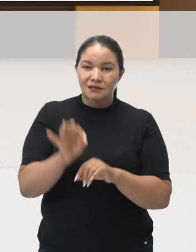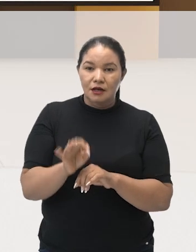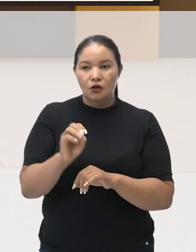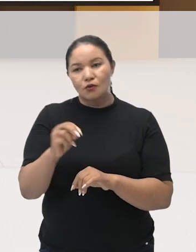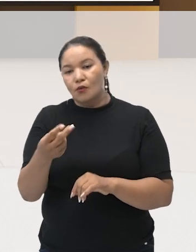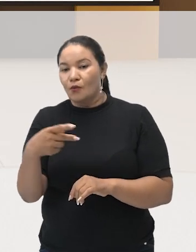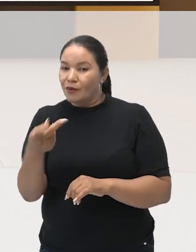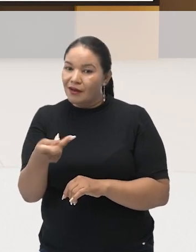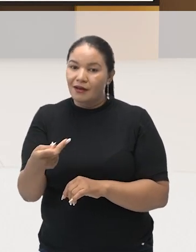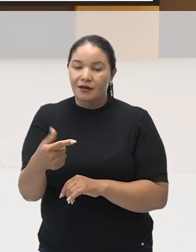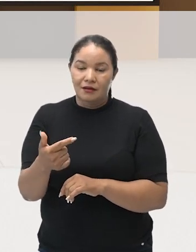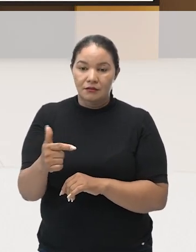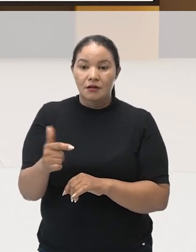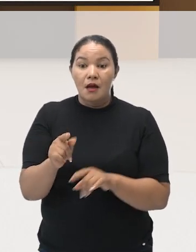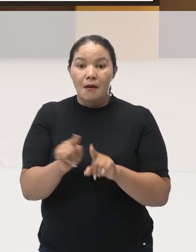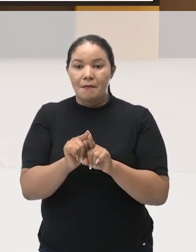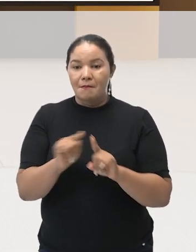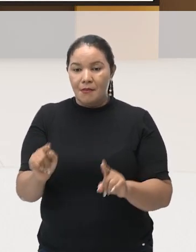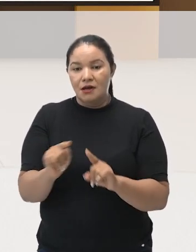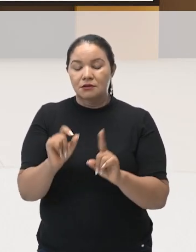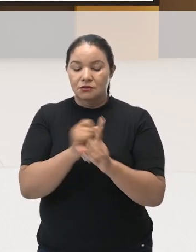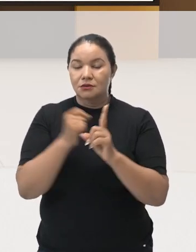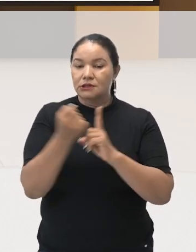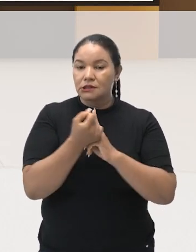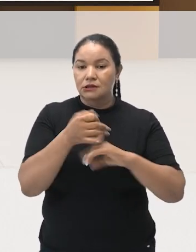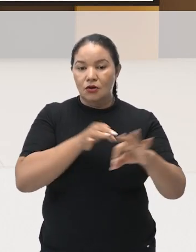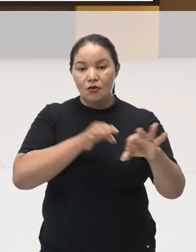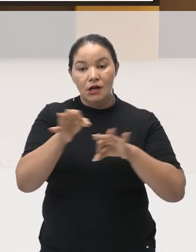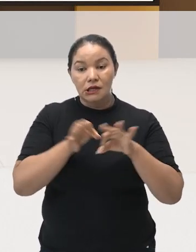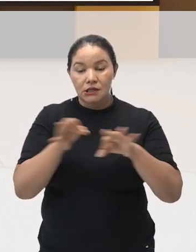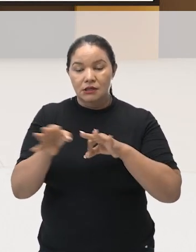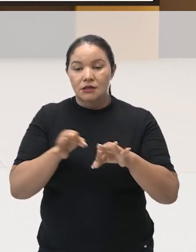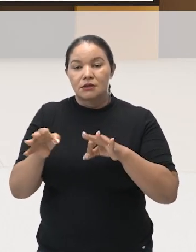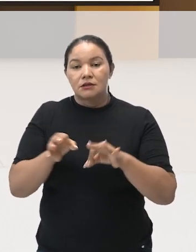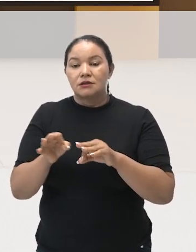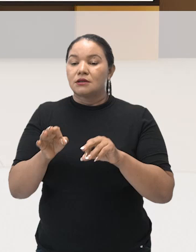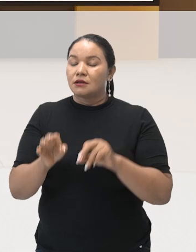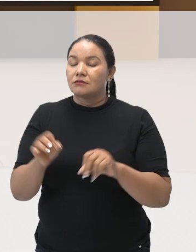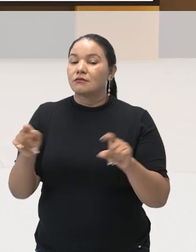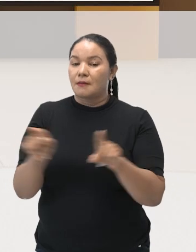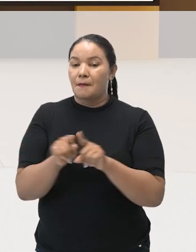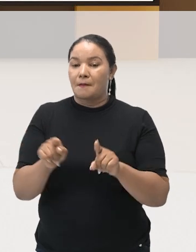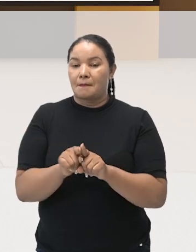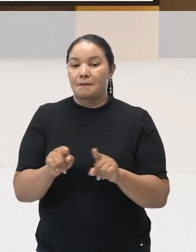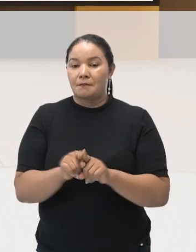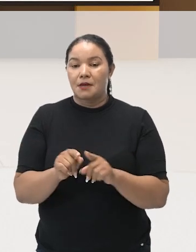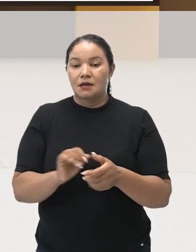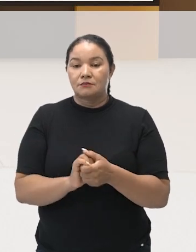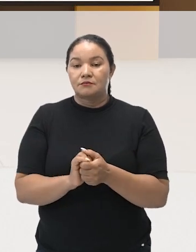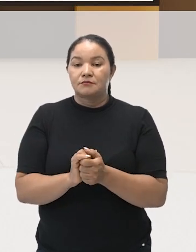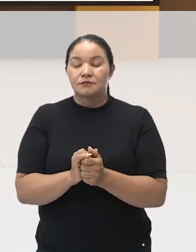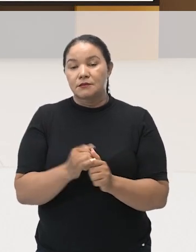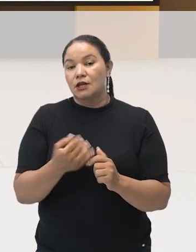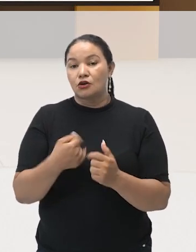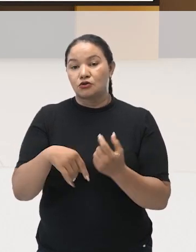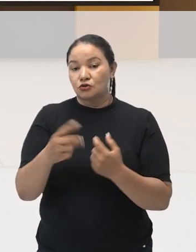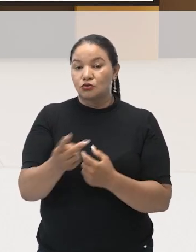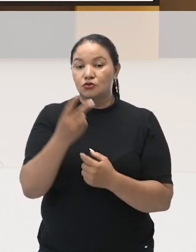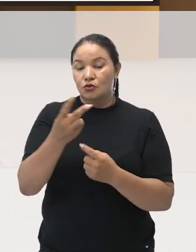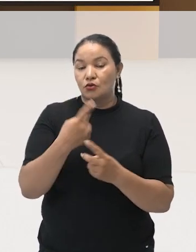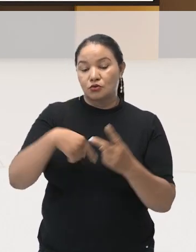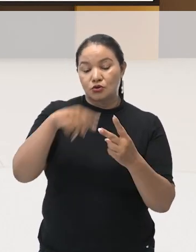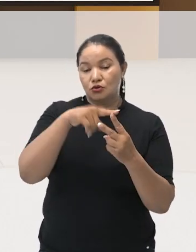que a sociedade acaba se organizando dessa forma também, né? Tanto nesse formato mecânico quanto na